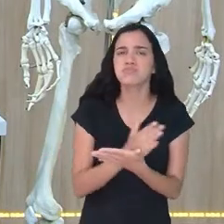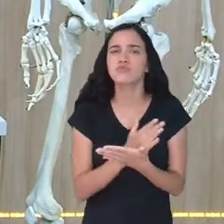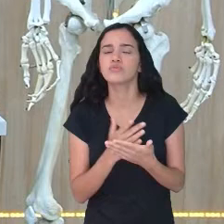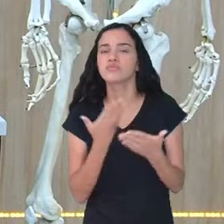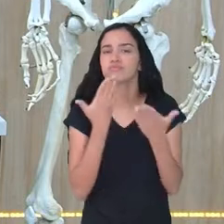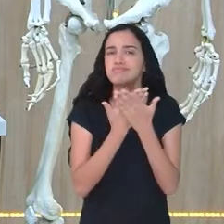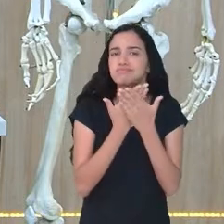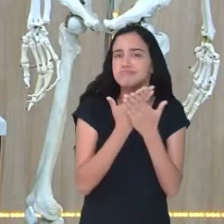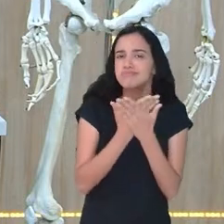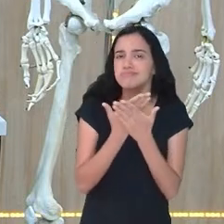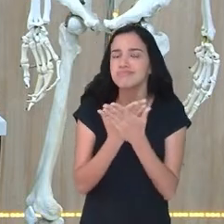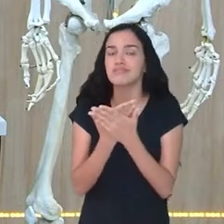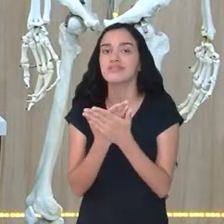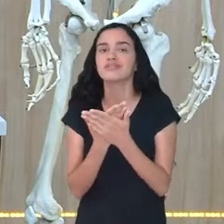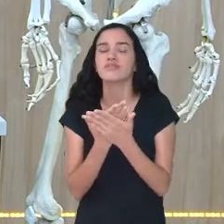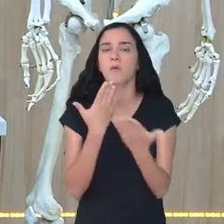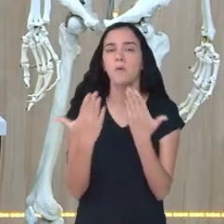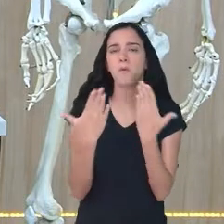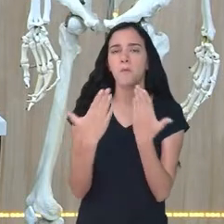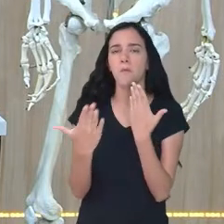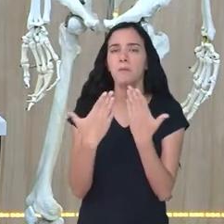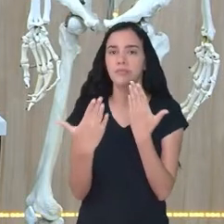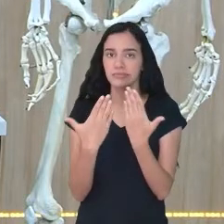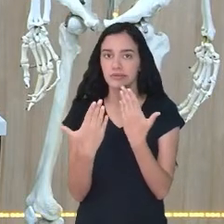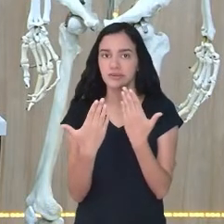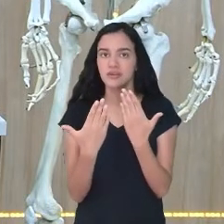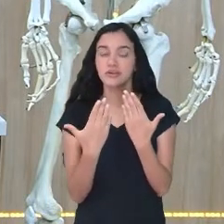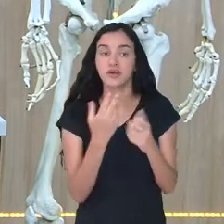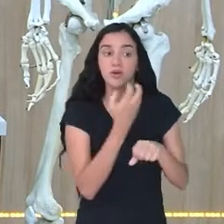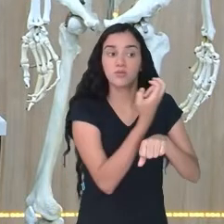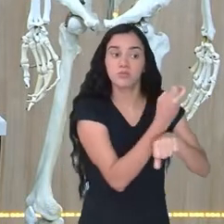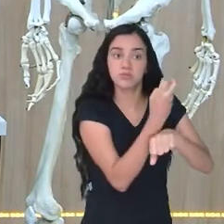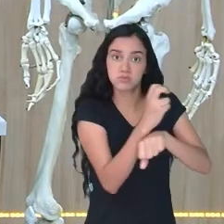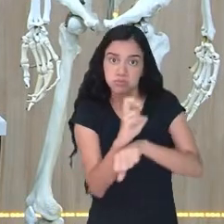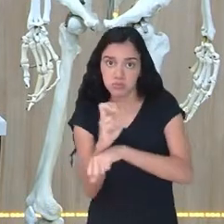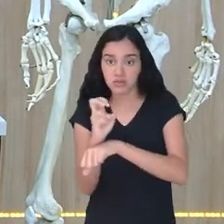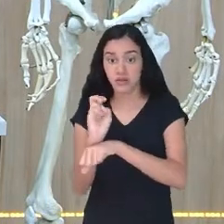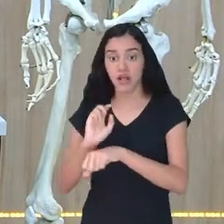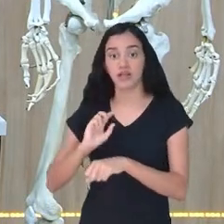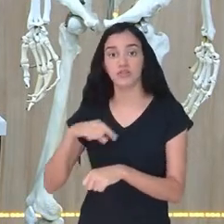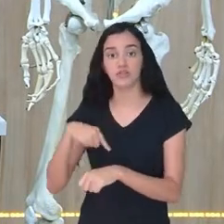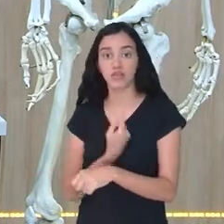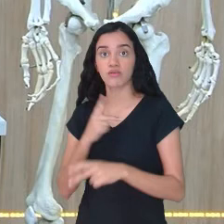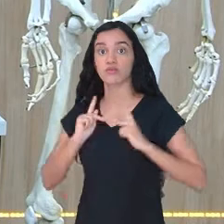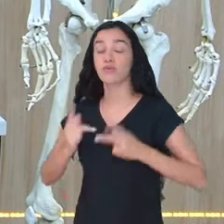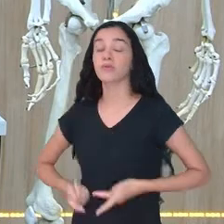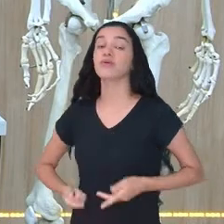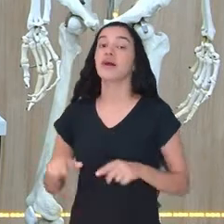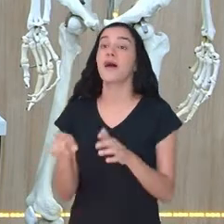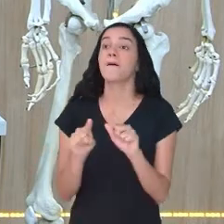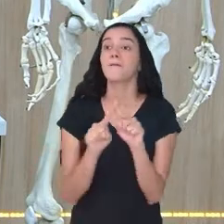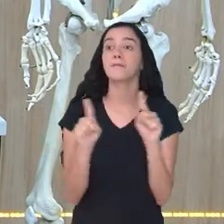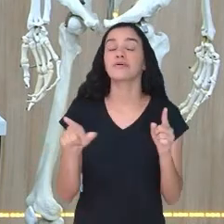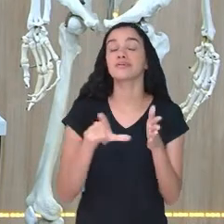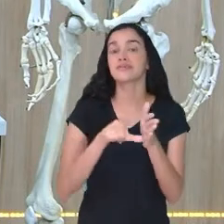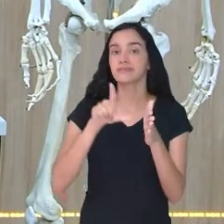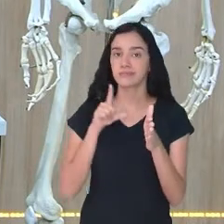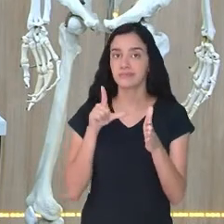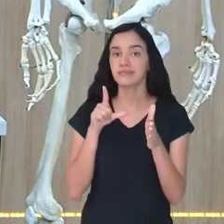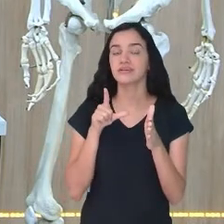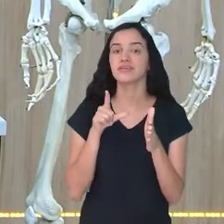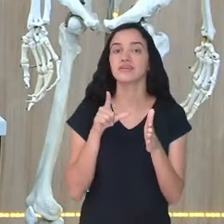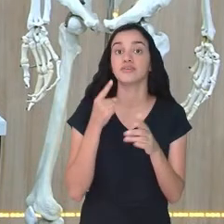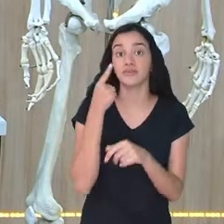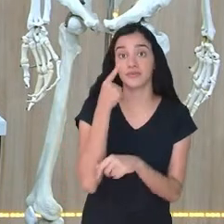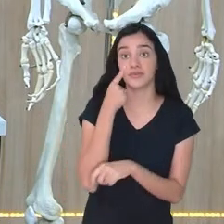comparam esse nosso corpo com uma máquina. Mas, antes, fique de olho nessas representações. Talvez